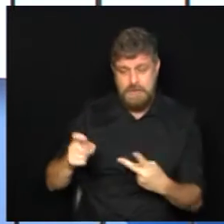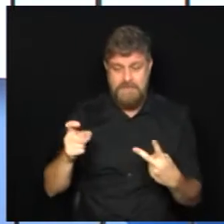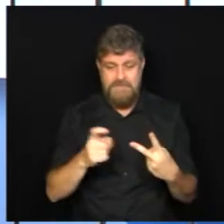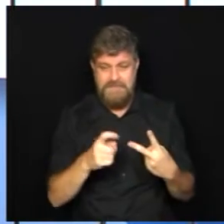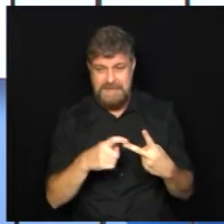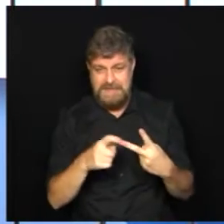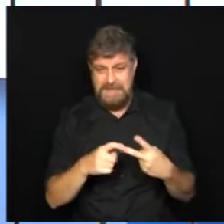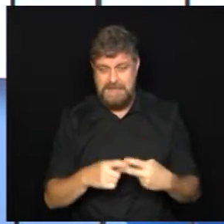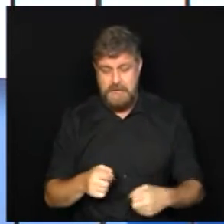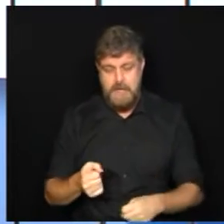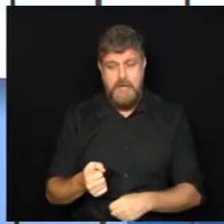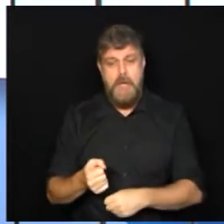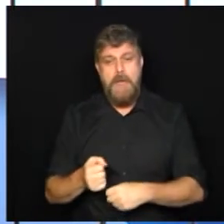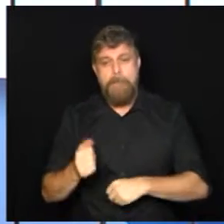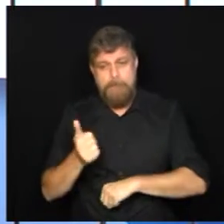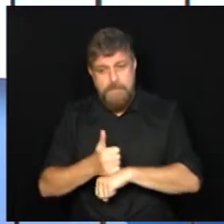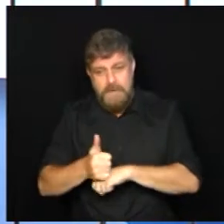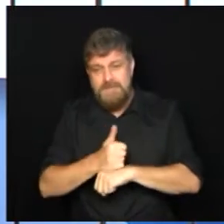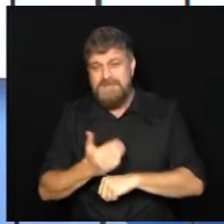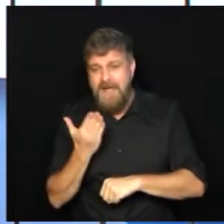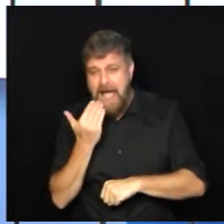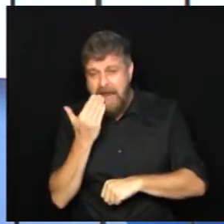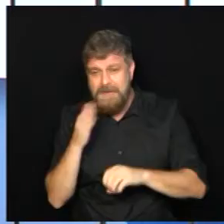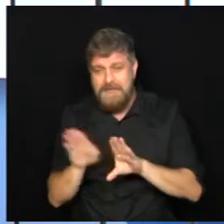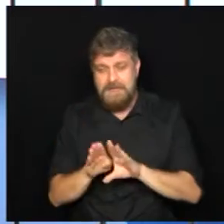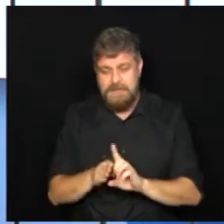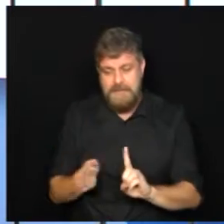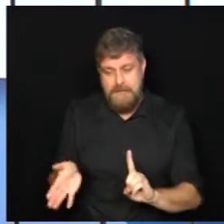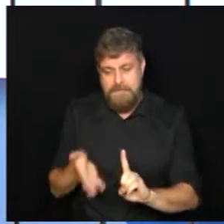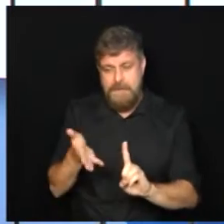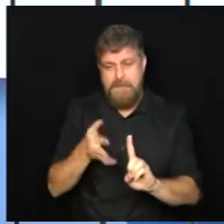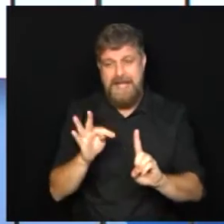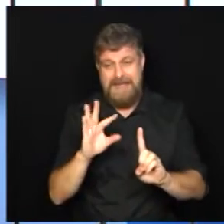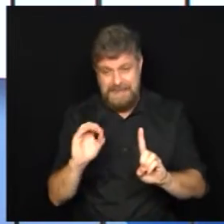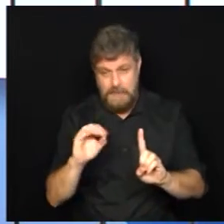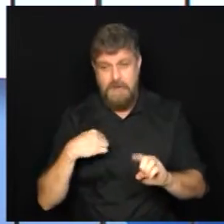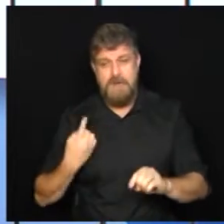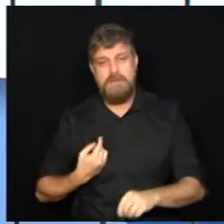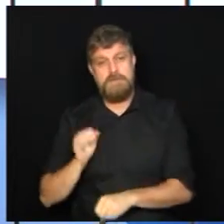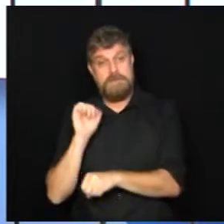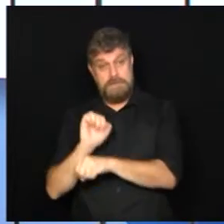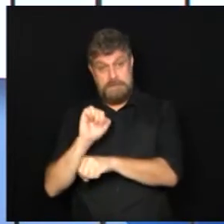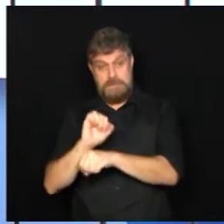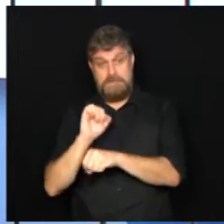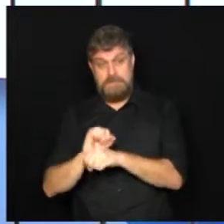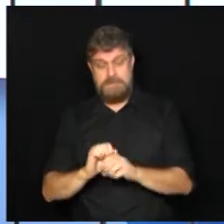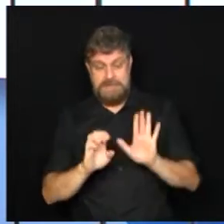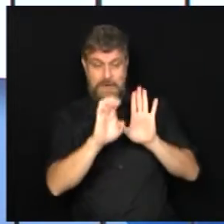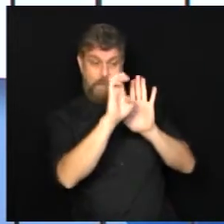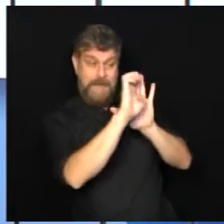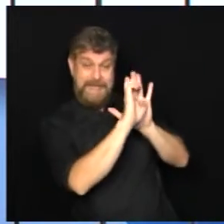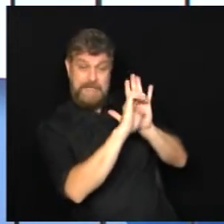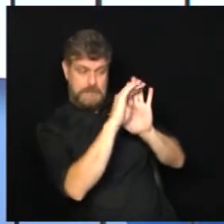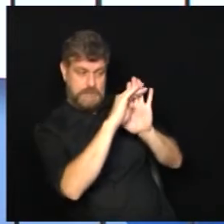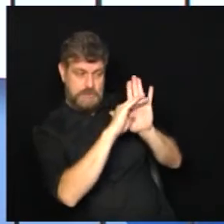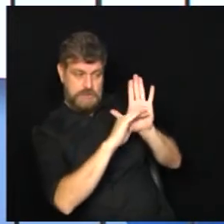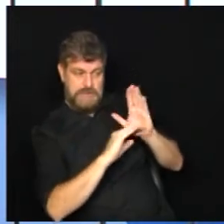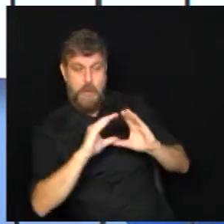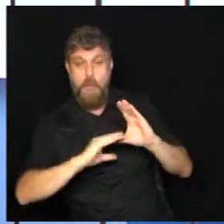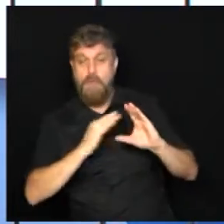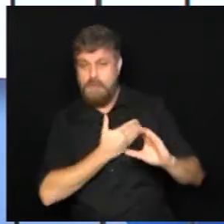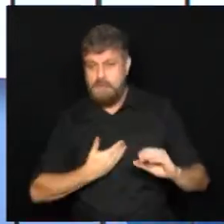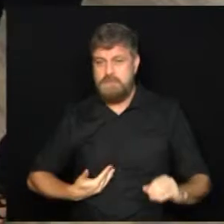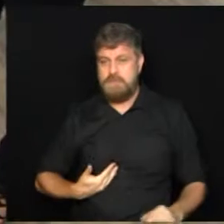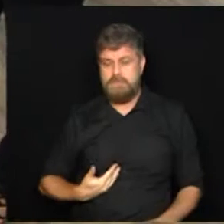veterinários, nutricionistas, psicólogos e terapeutas ocupacionais. A gente aguarda aí o edital desse concurso